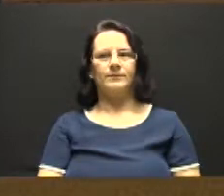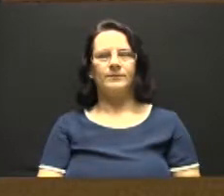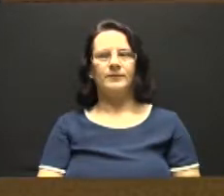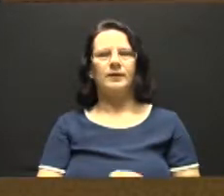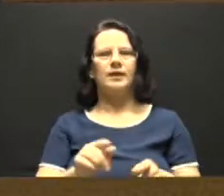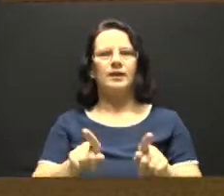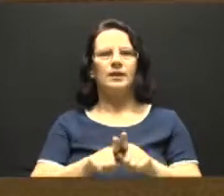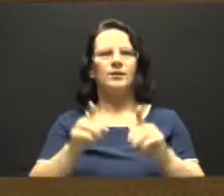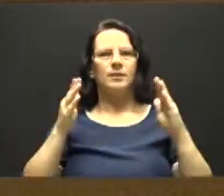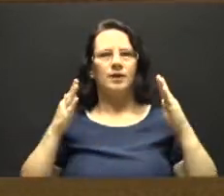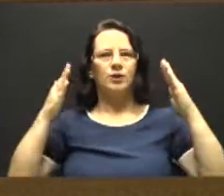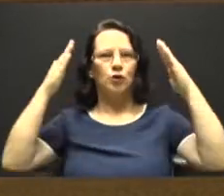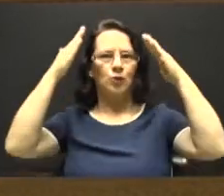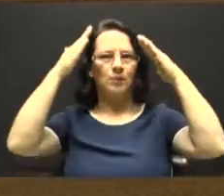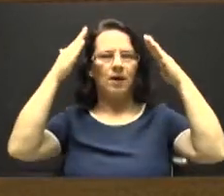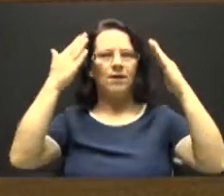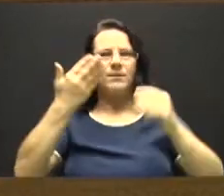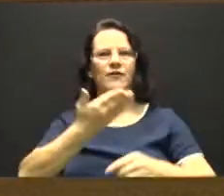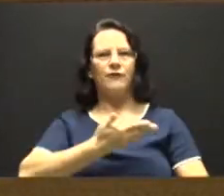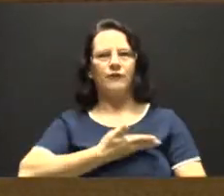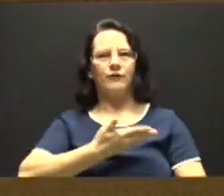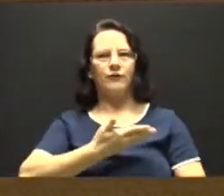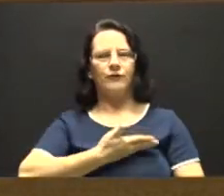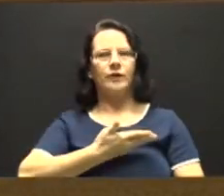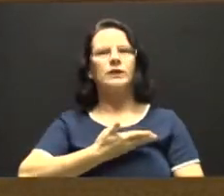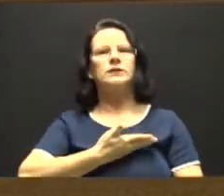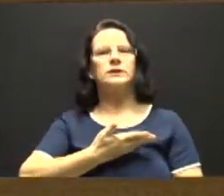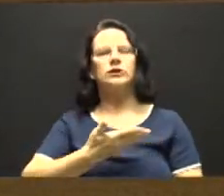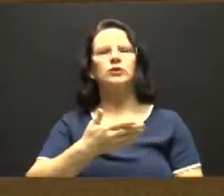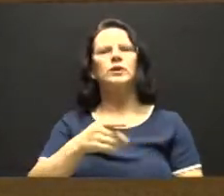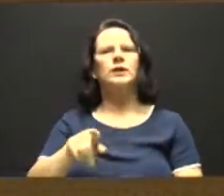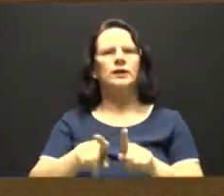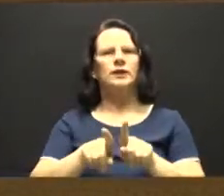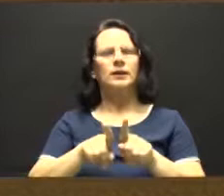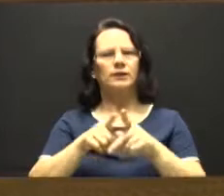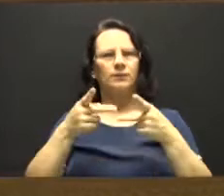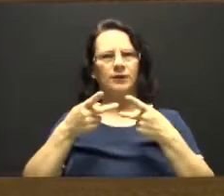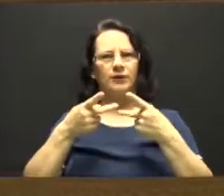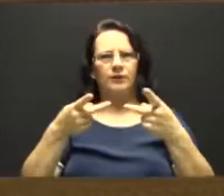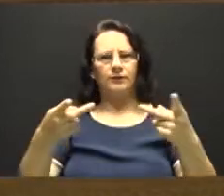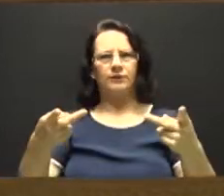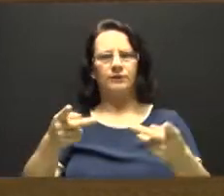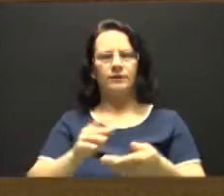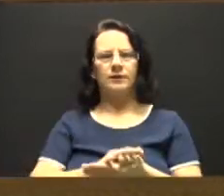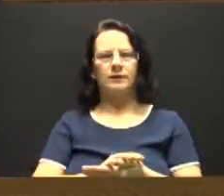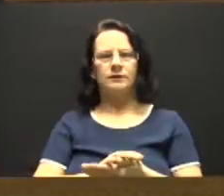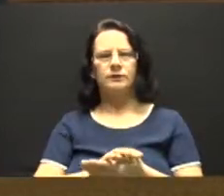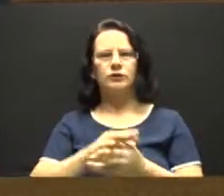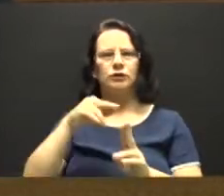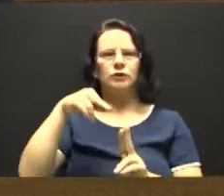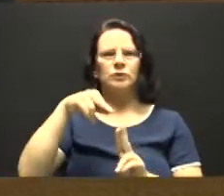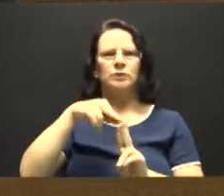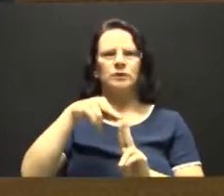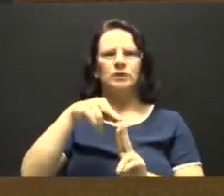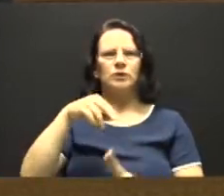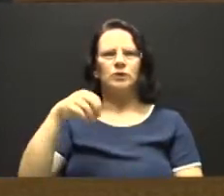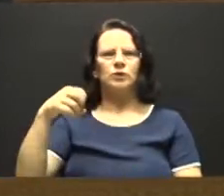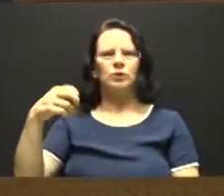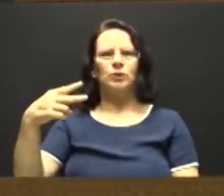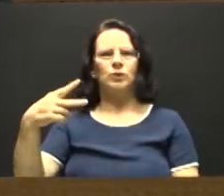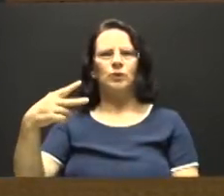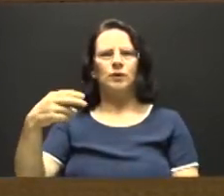francisco na sua exortação apostólica evangélica gaudium no parágrafo 213